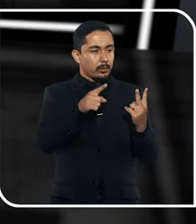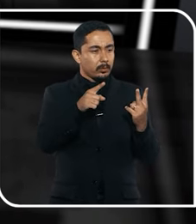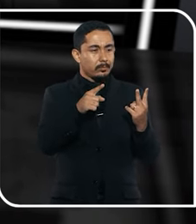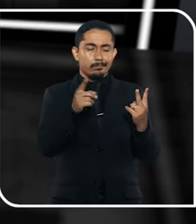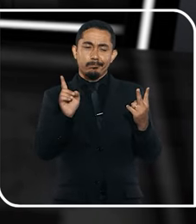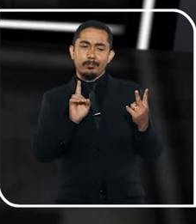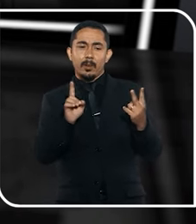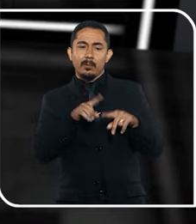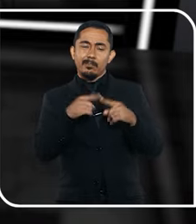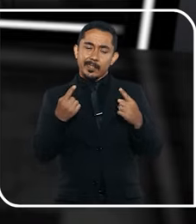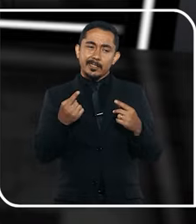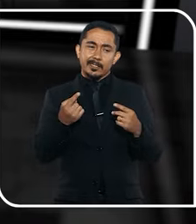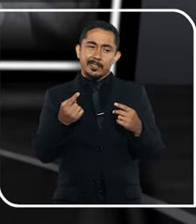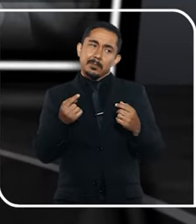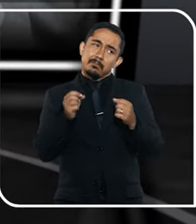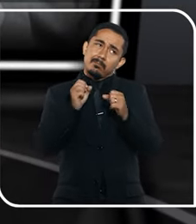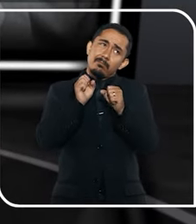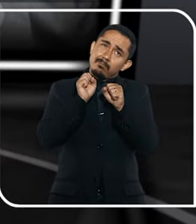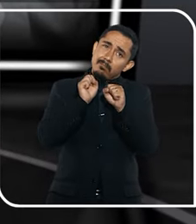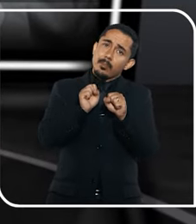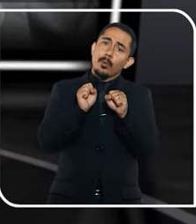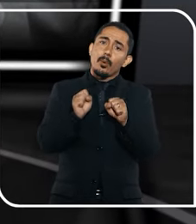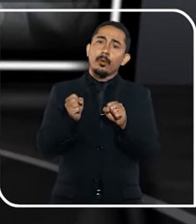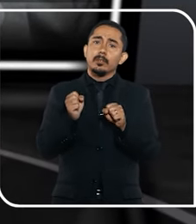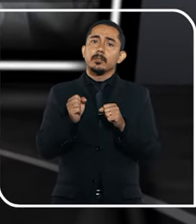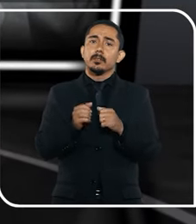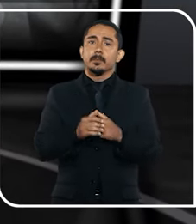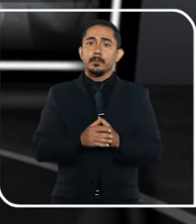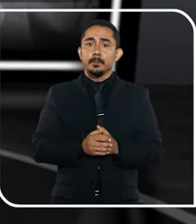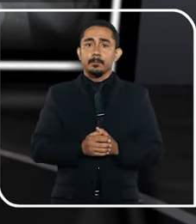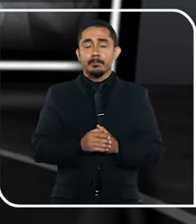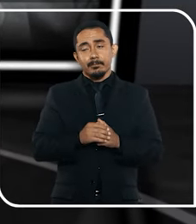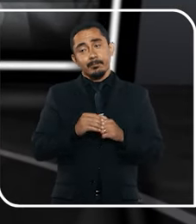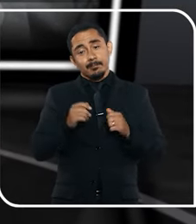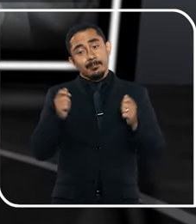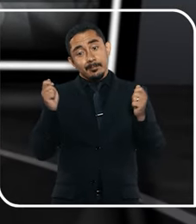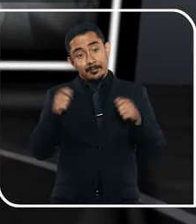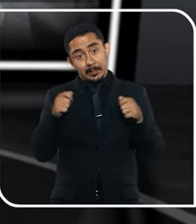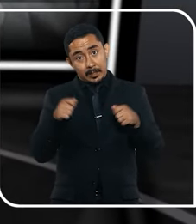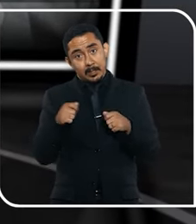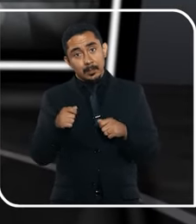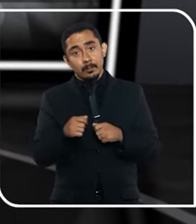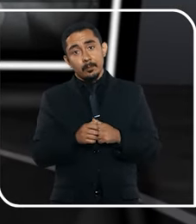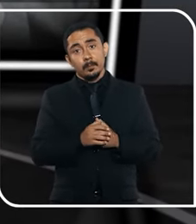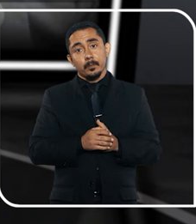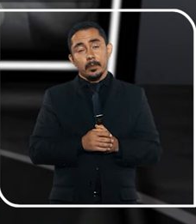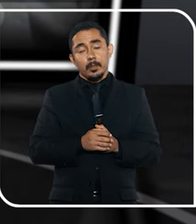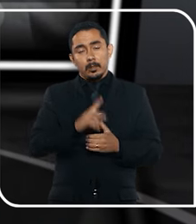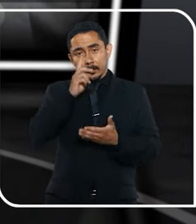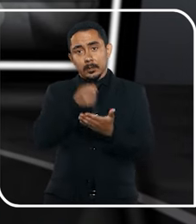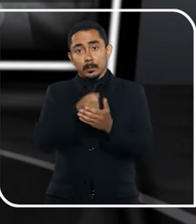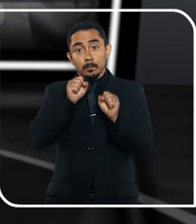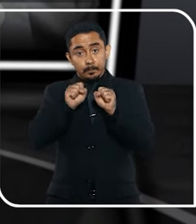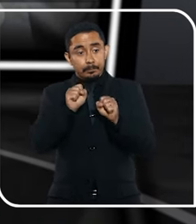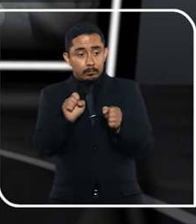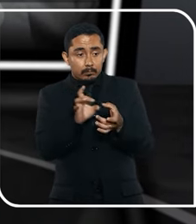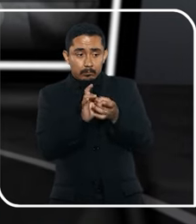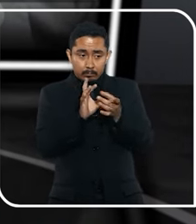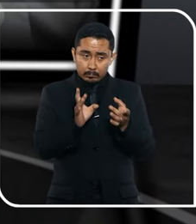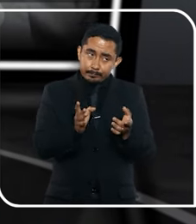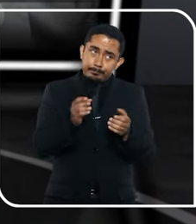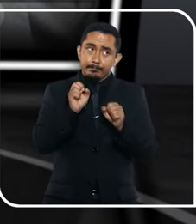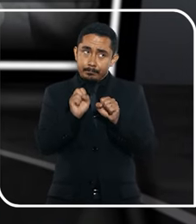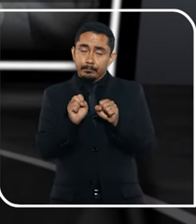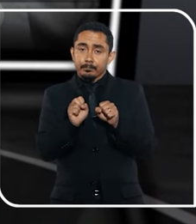sendo pedido, mas pode ser uma saída, até há uma janela para isso nas decisões, né? Que vem